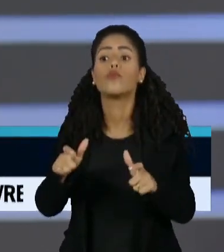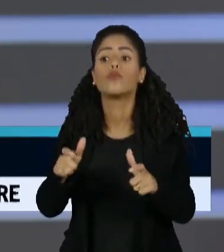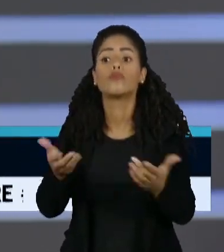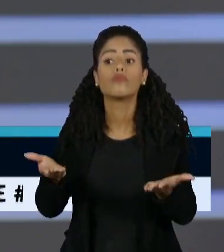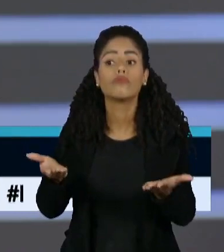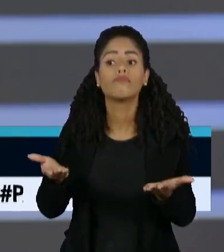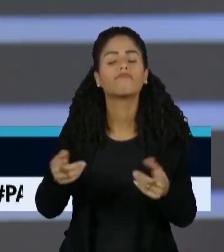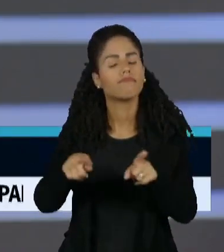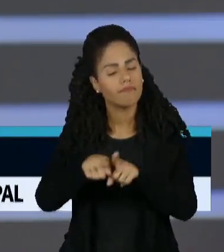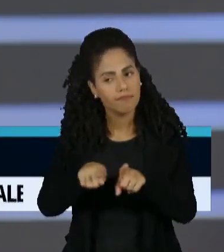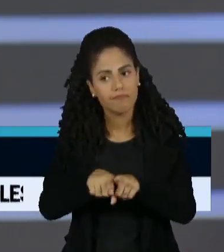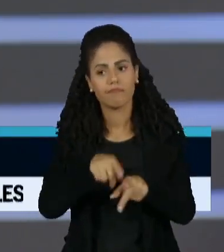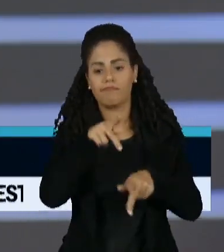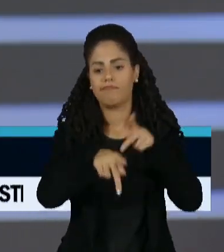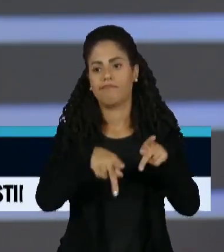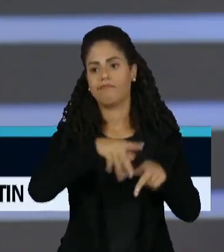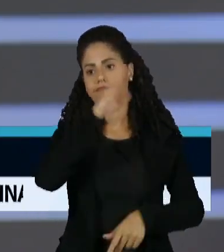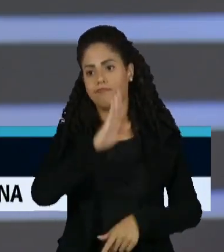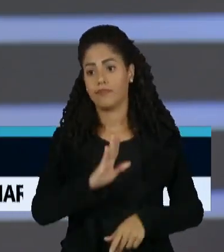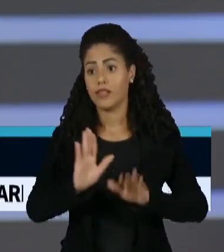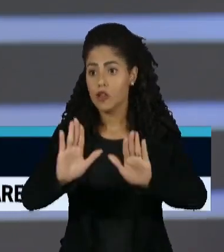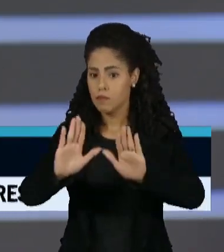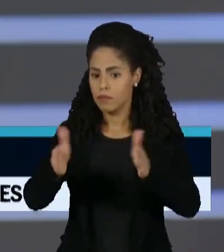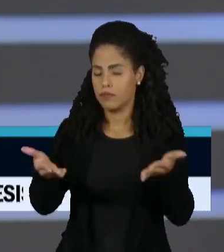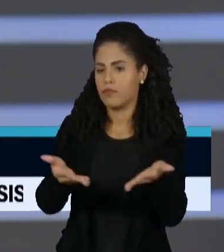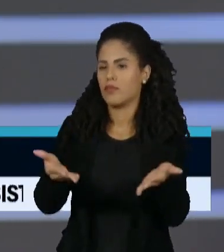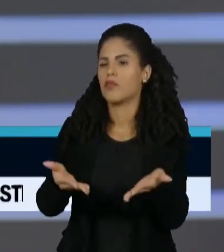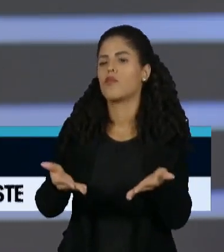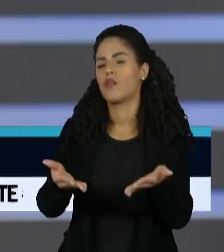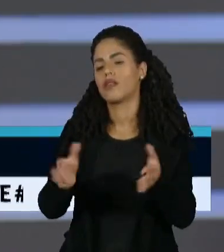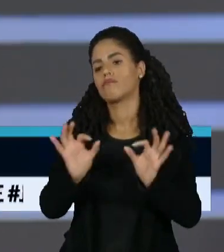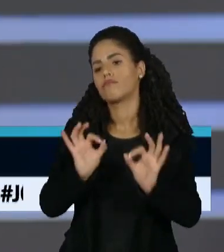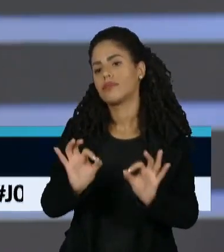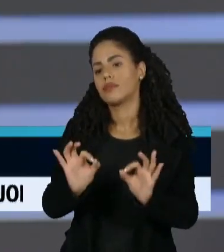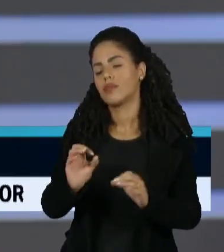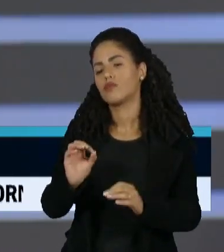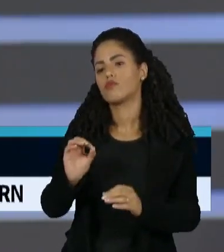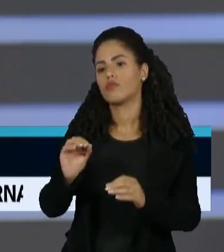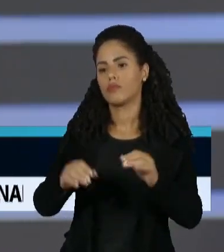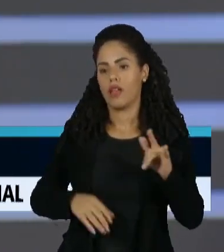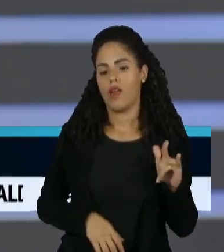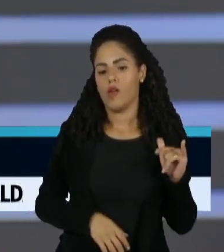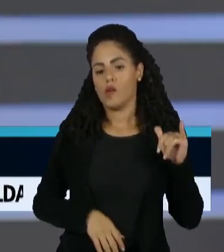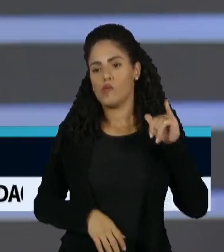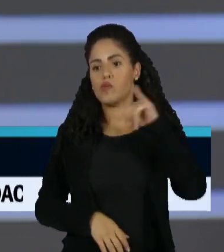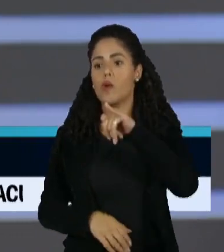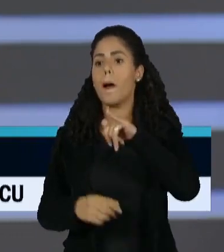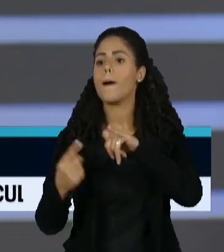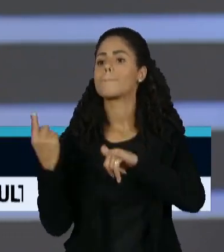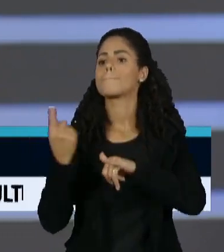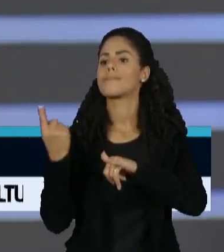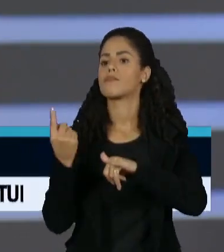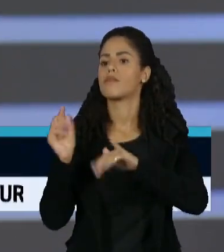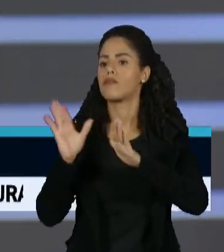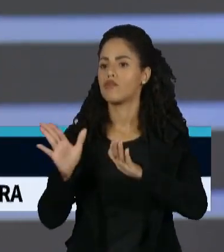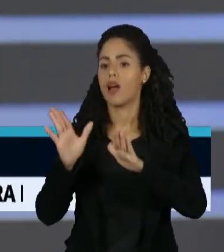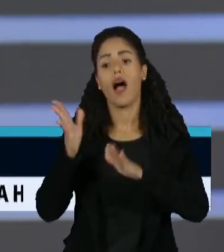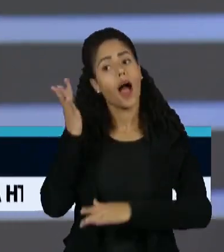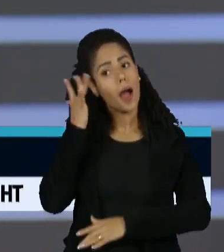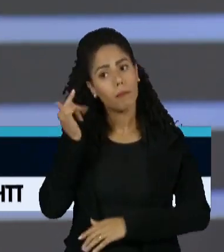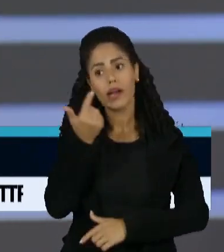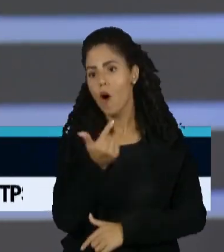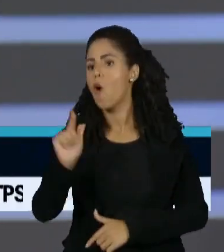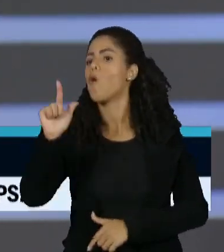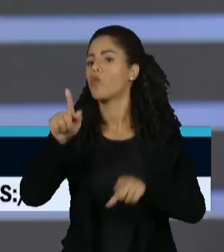a população brasileira também. Agora, com certeza, já encaminhou o avião, o primeiro avião. Amanhã deverá seguir